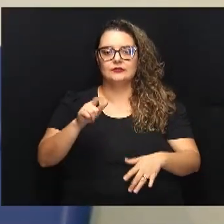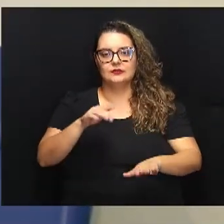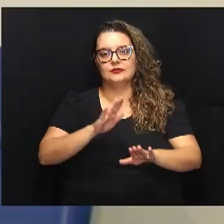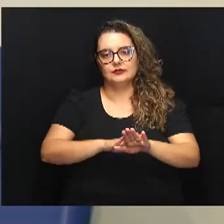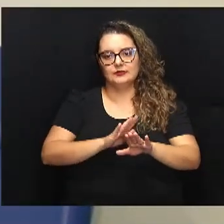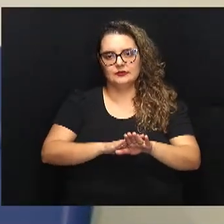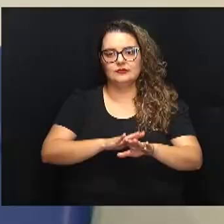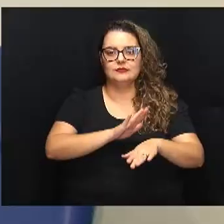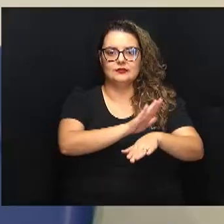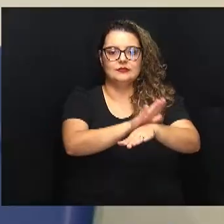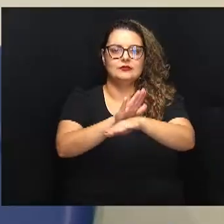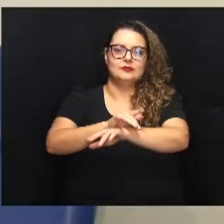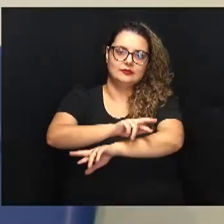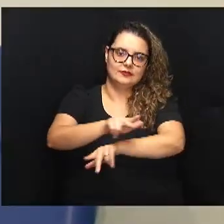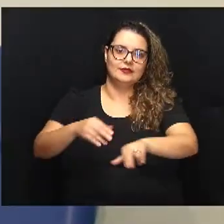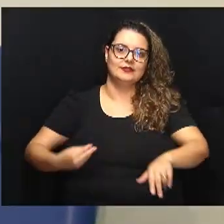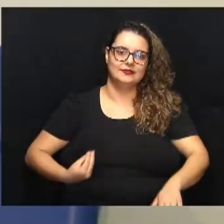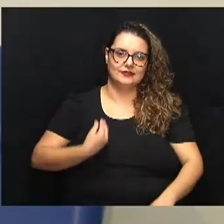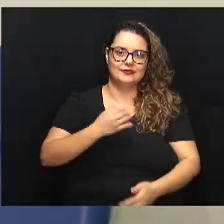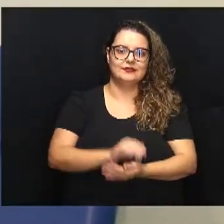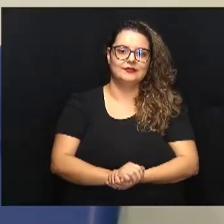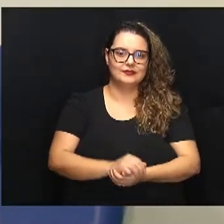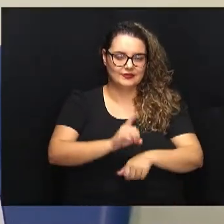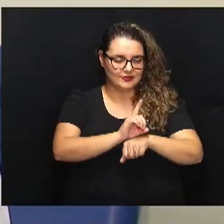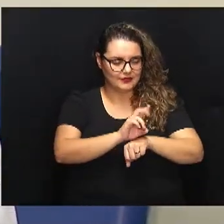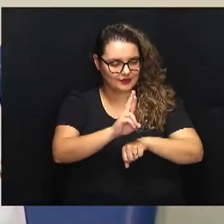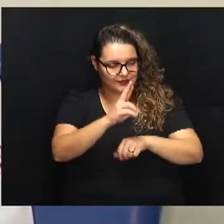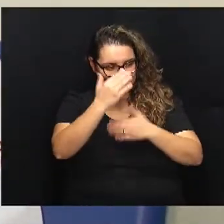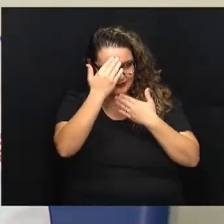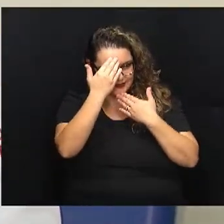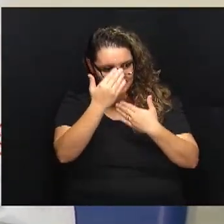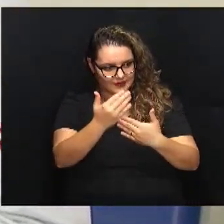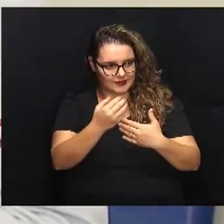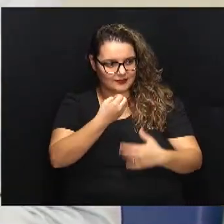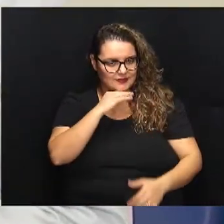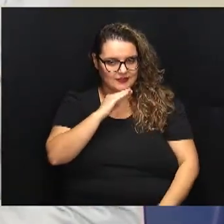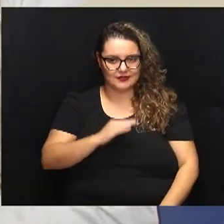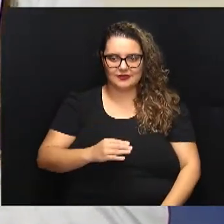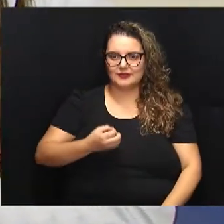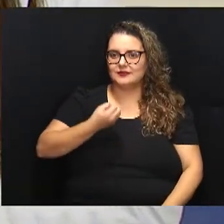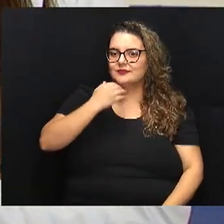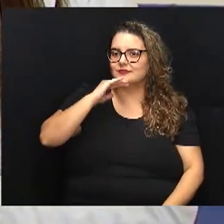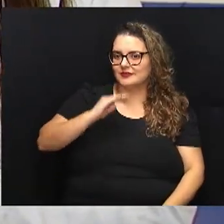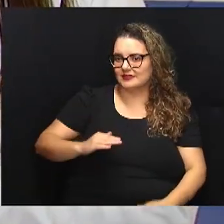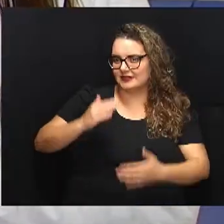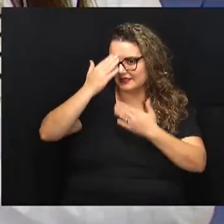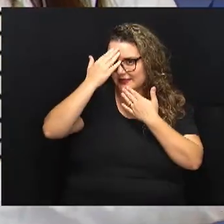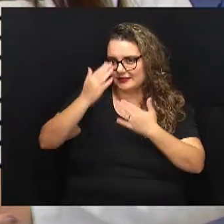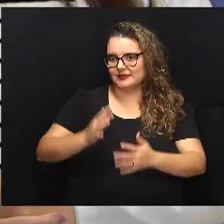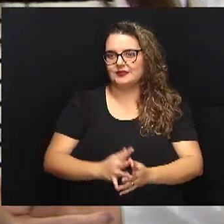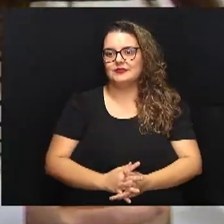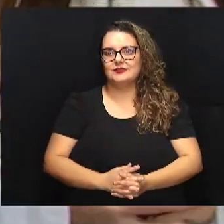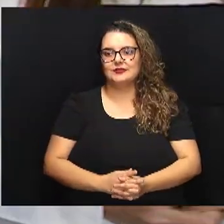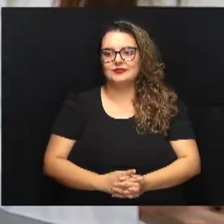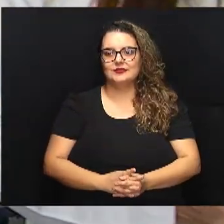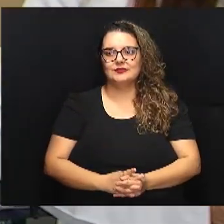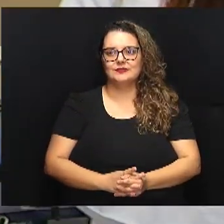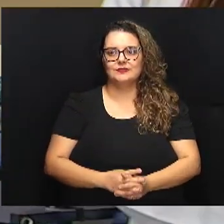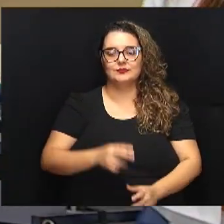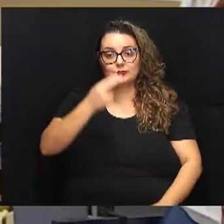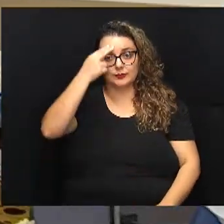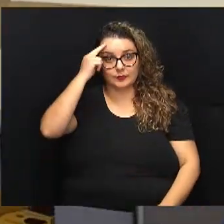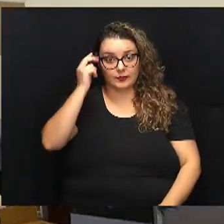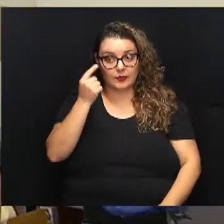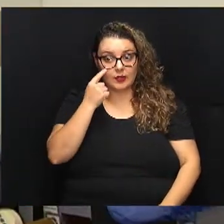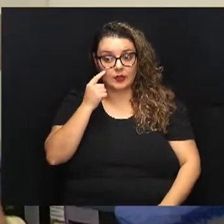que ajuda milhares de vidas. Doutora, muito obrigado mais uma vez, uma boa tarde, viu? Obrigada, boa tarde. E Gabriel, então,